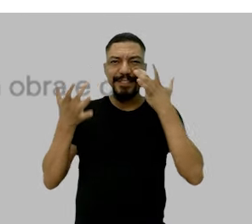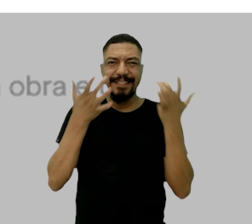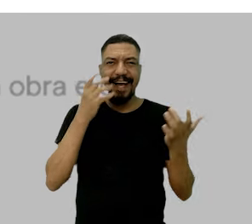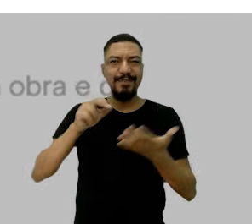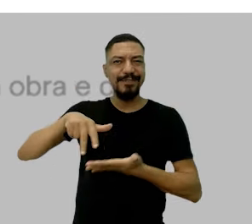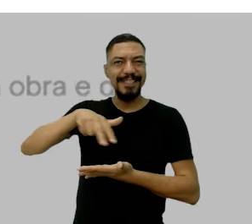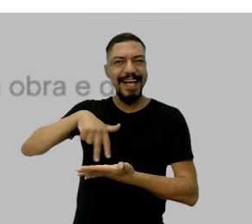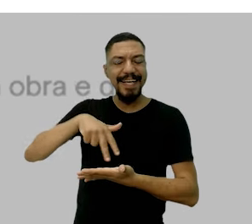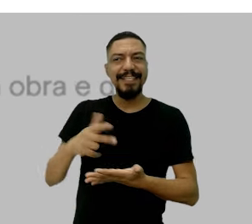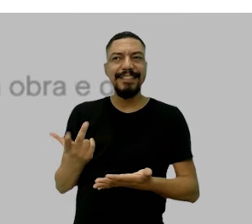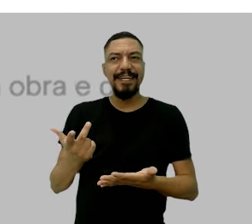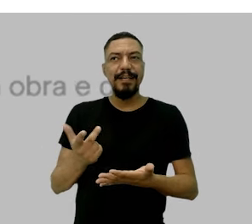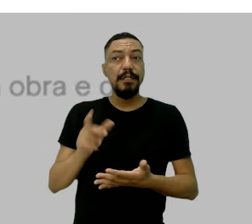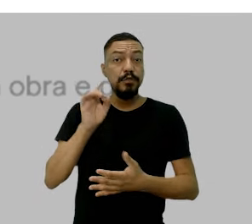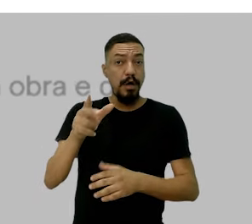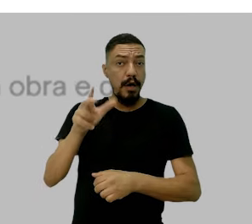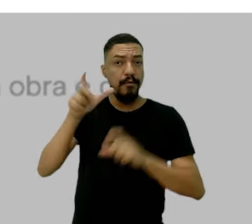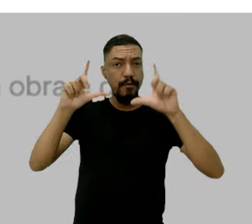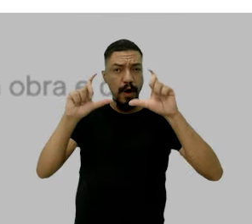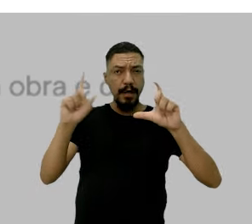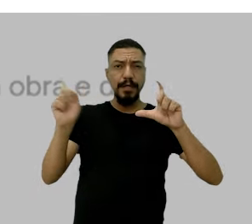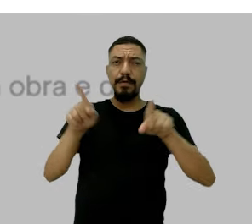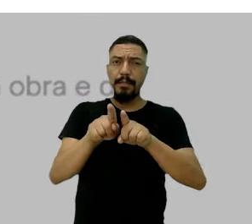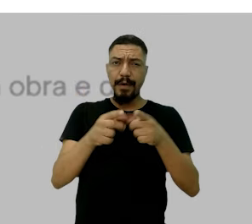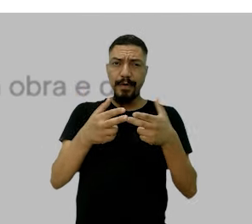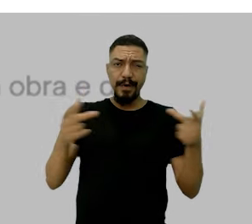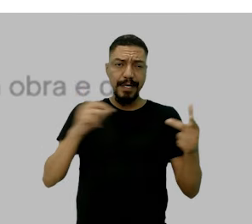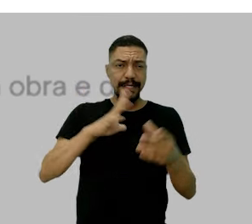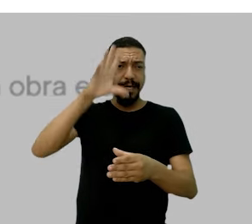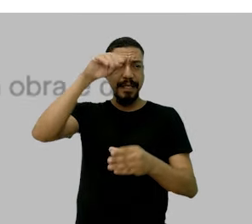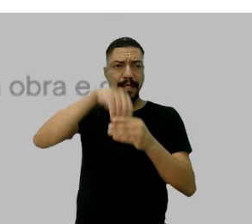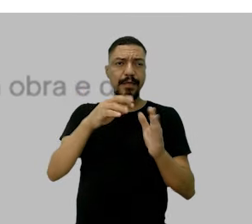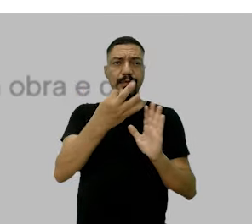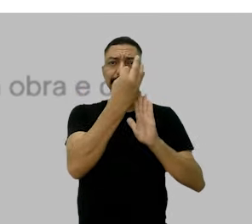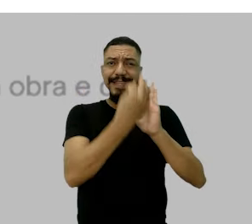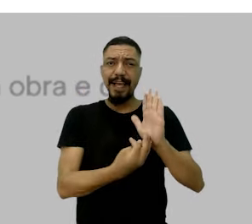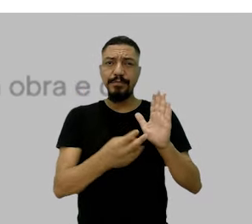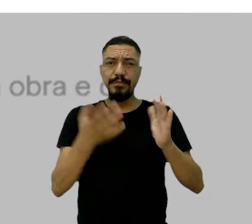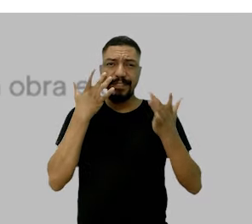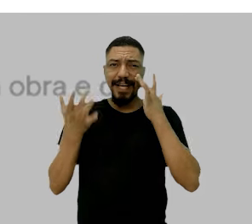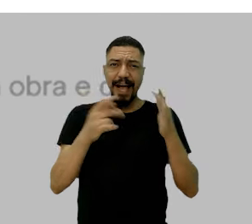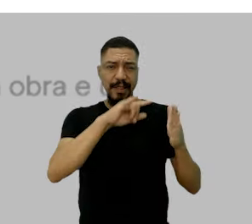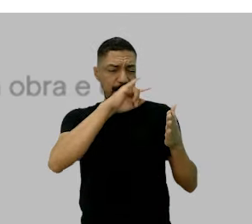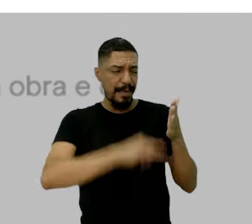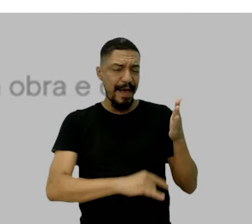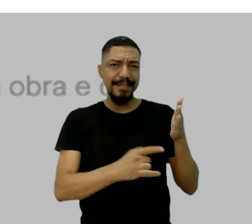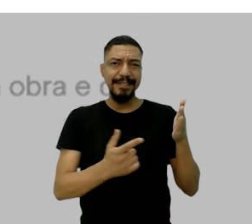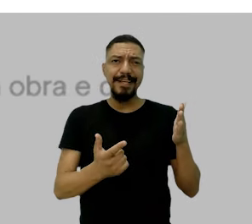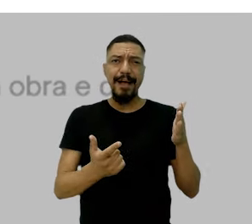de dança, não só a foto, né, mas as coisas que compõem o texto teatral, né, como eu estou falando de